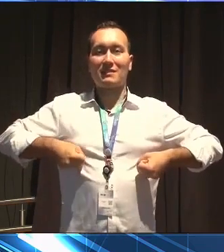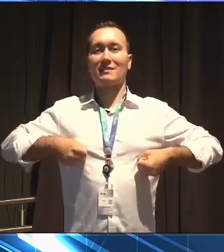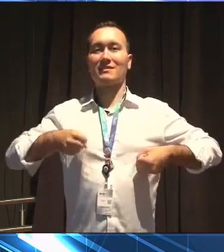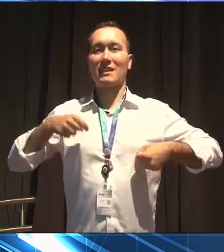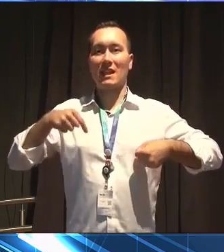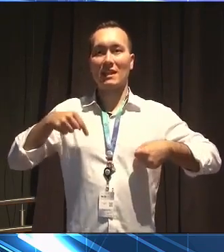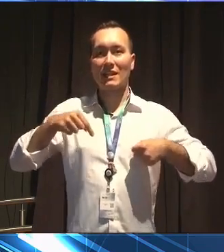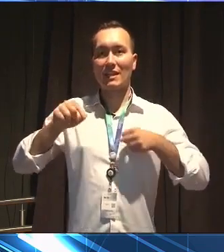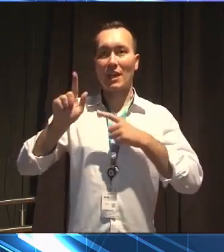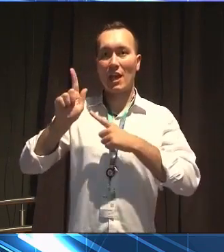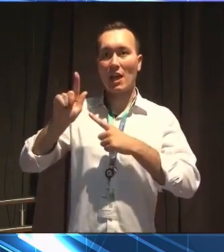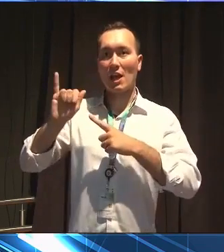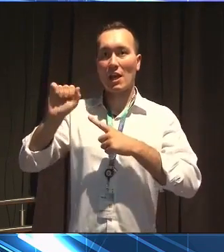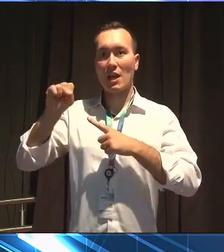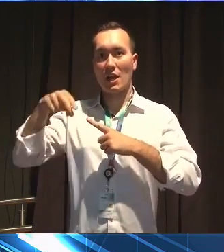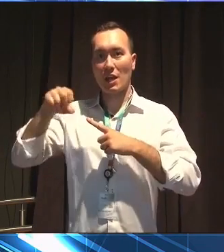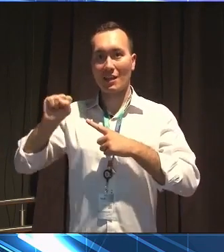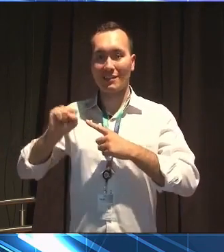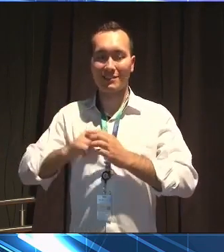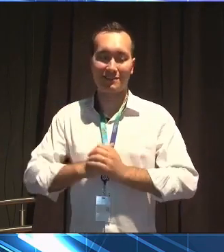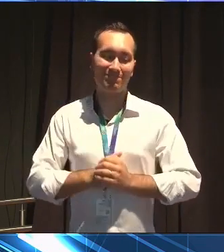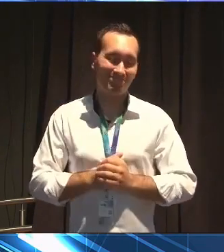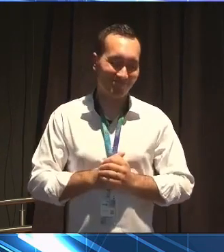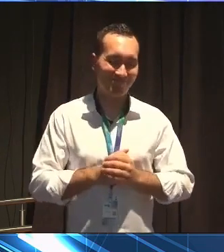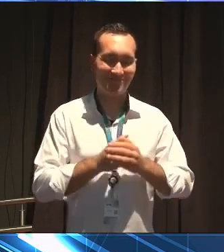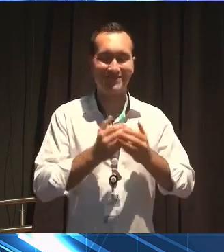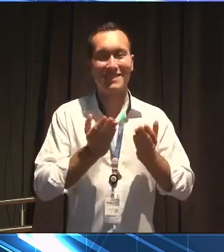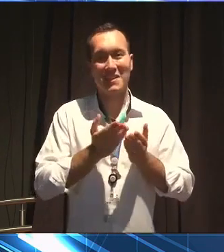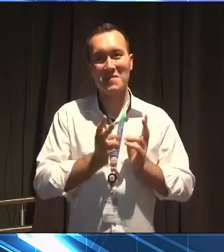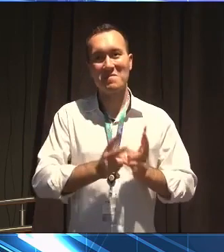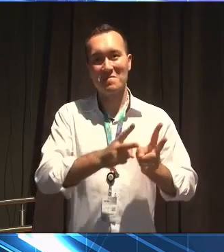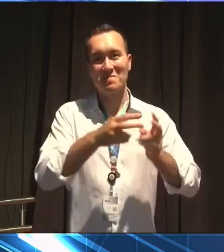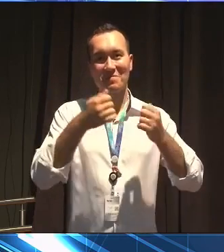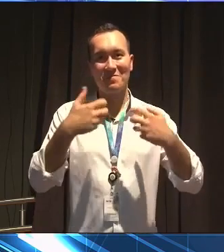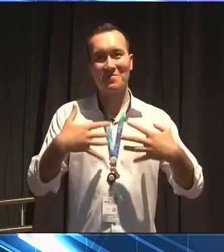seguindo para falar do nosso tema,